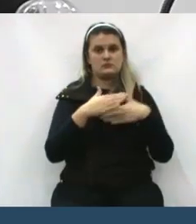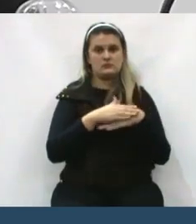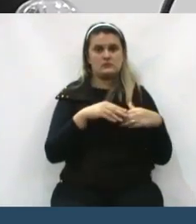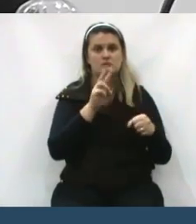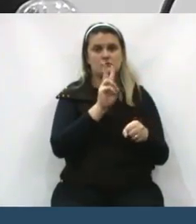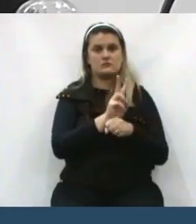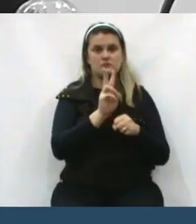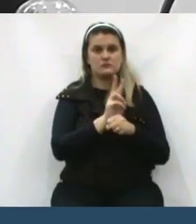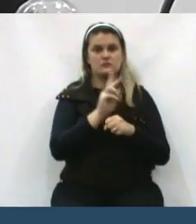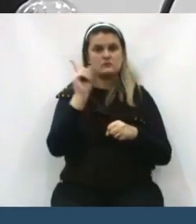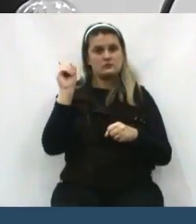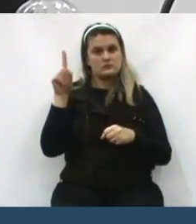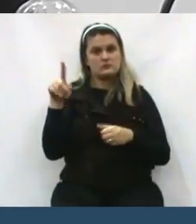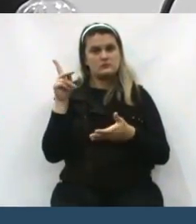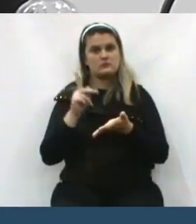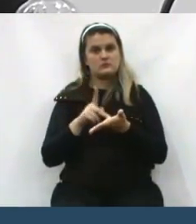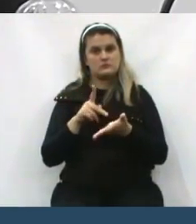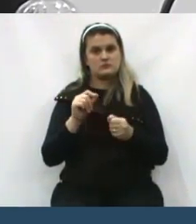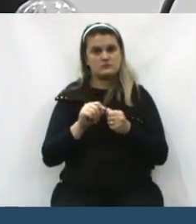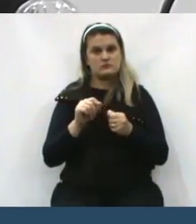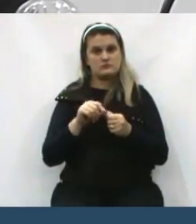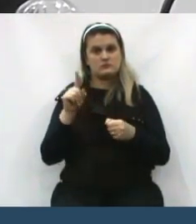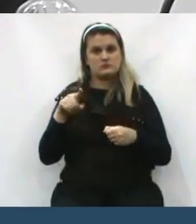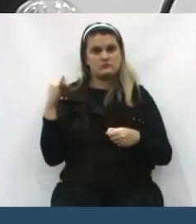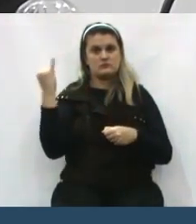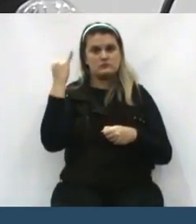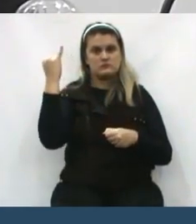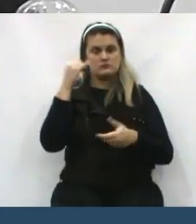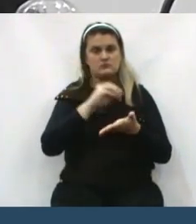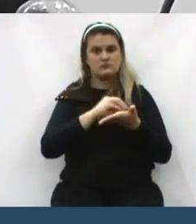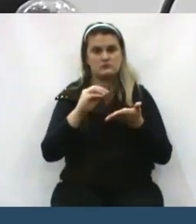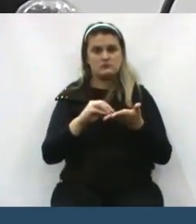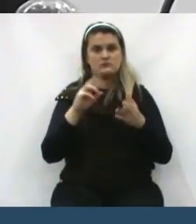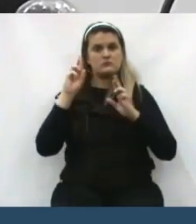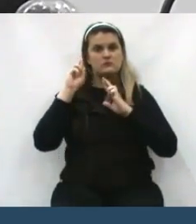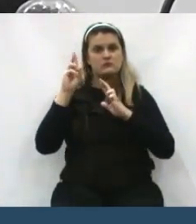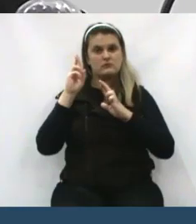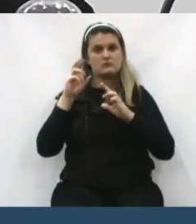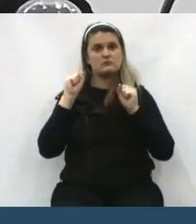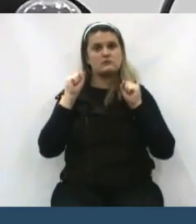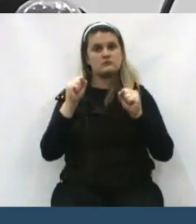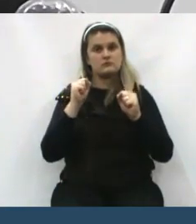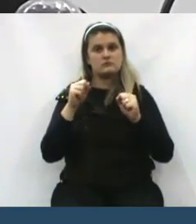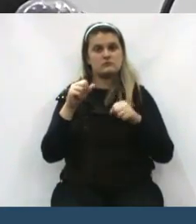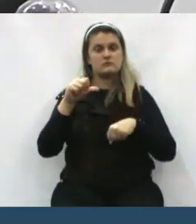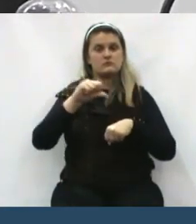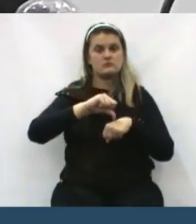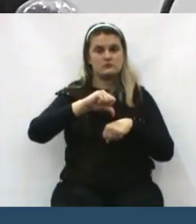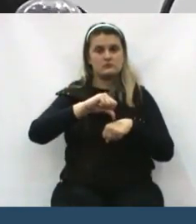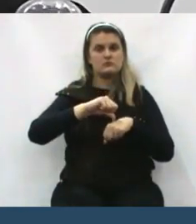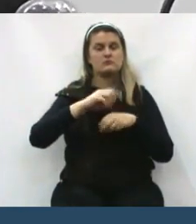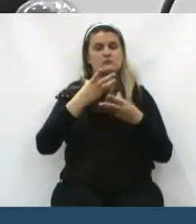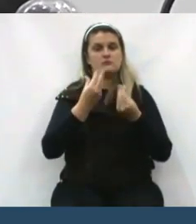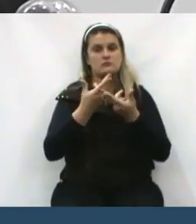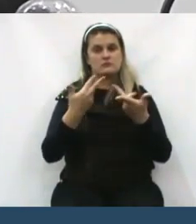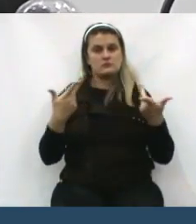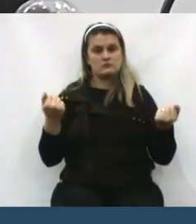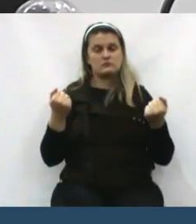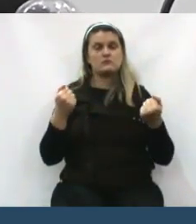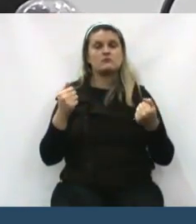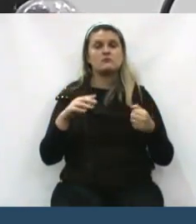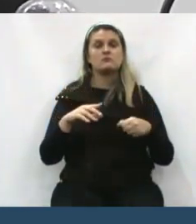Uniuv, nós não teríamos um local próprio para fazer a abertura de um evento dessa grandiosidade, aproximadamente 1.200 atletas,